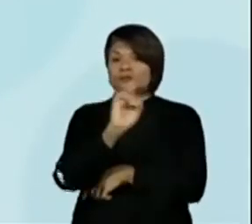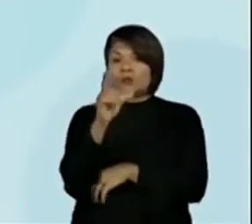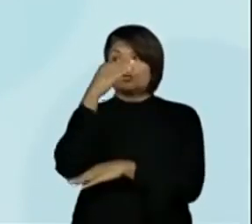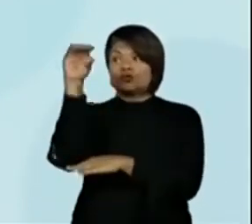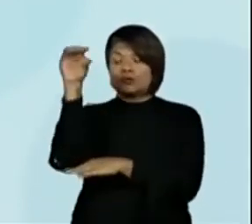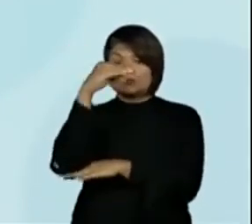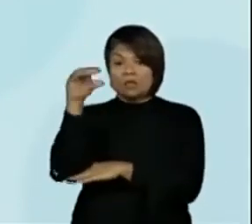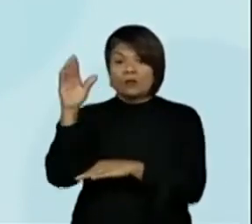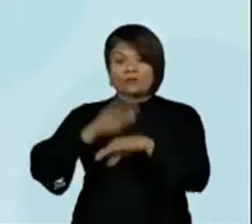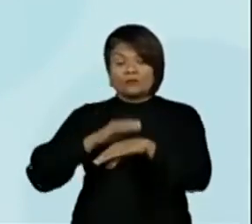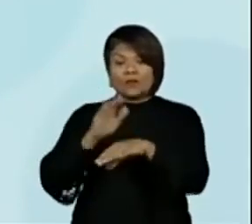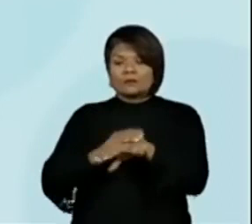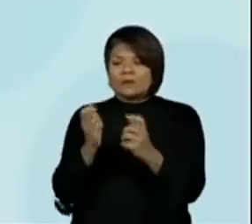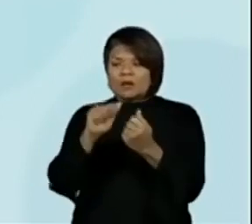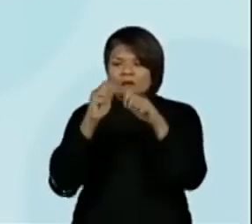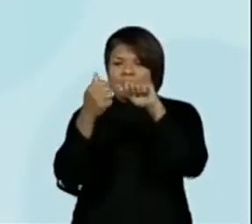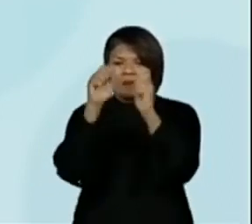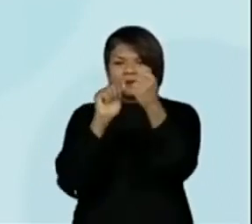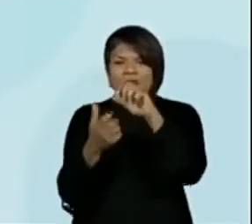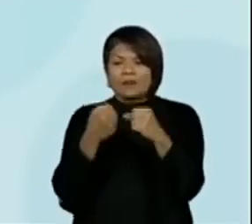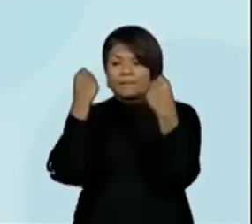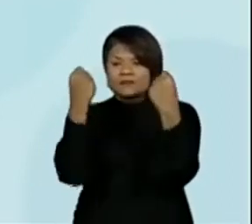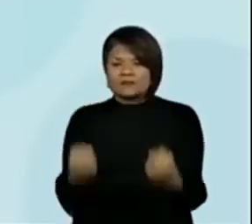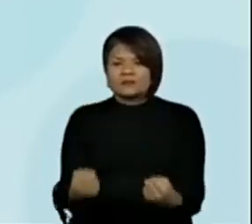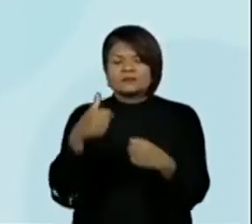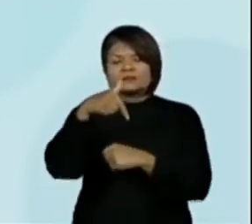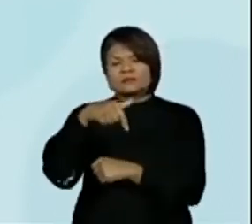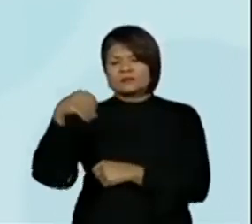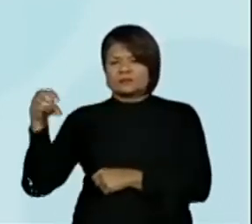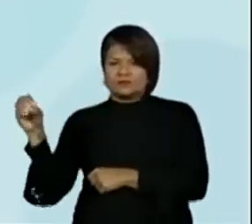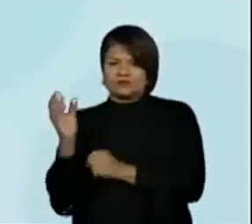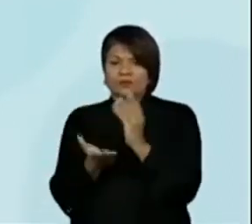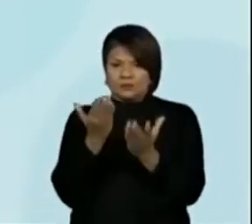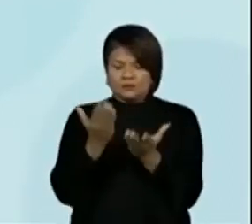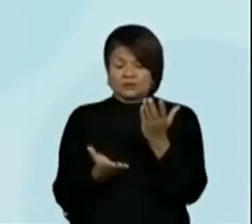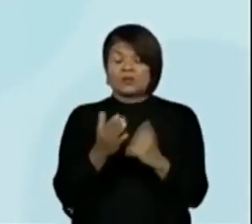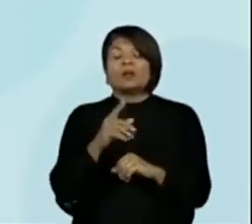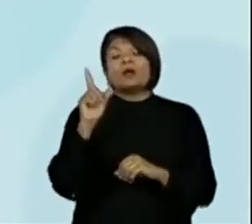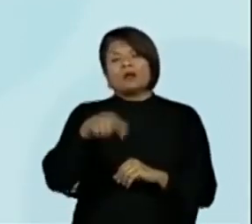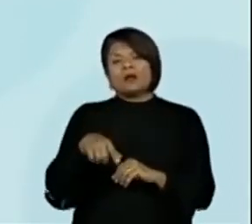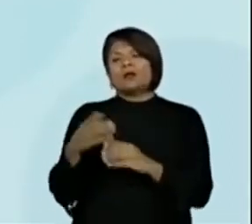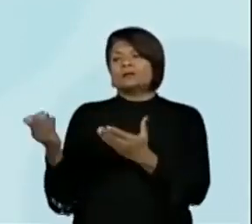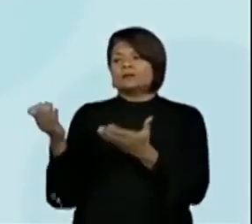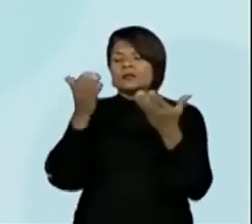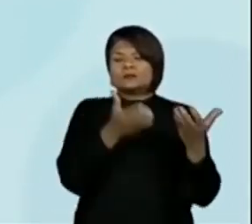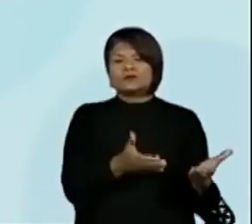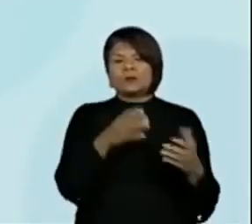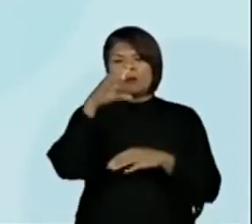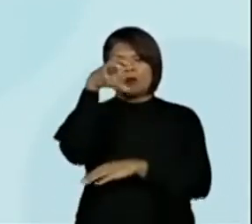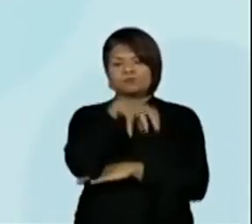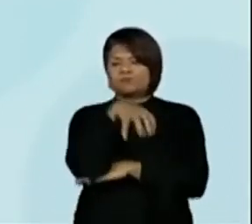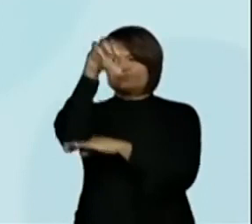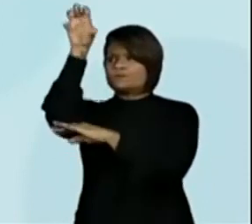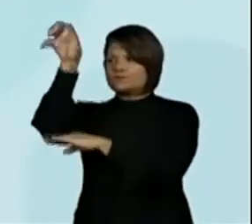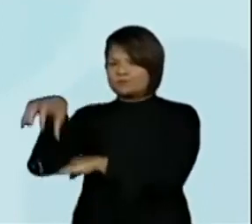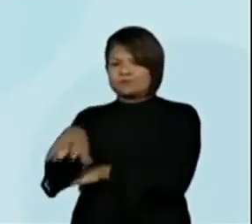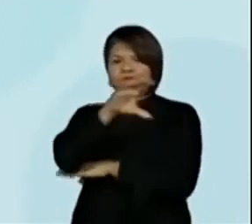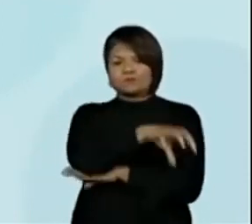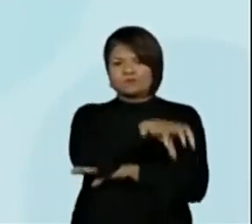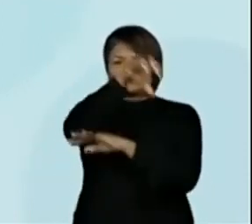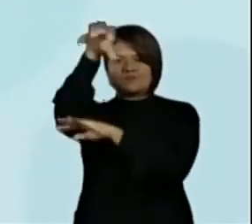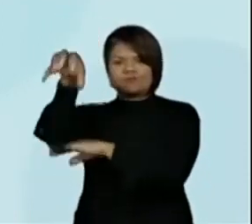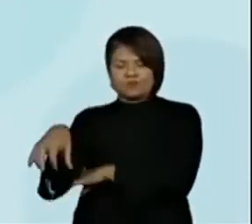dinossauros feitos com material especial e que pesam, em média, 700 quilos. Serão transportados por guindastes de aço, garantindo